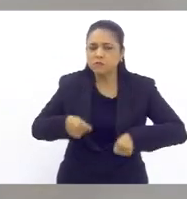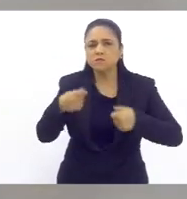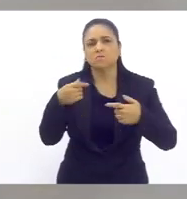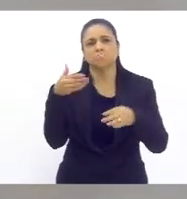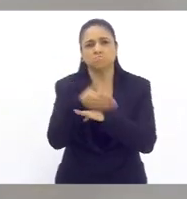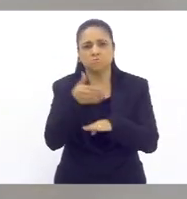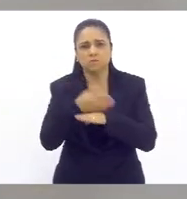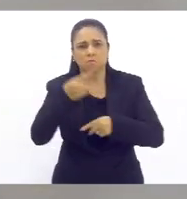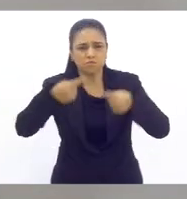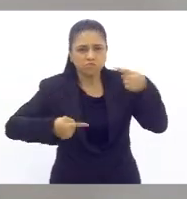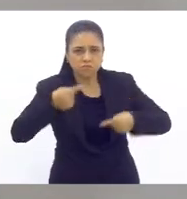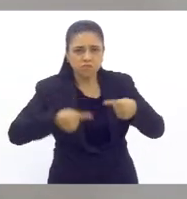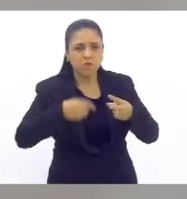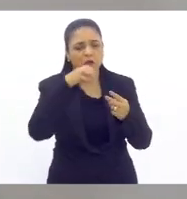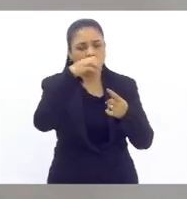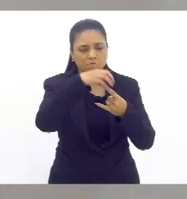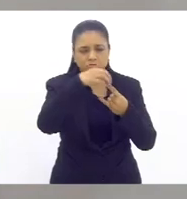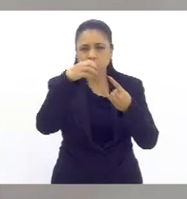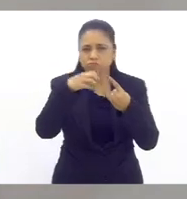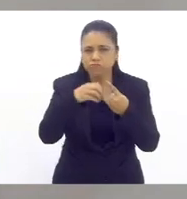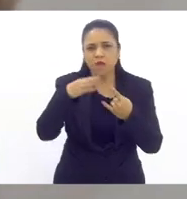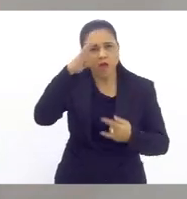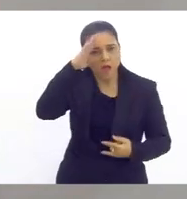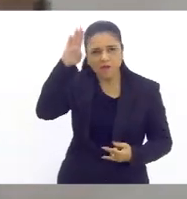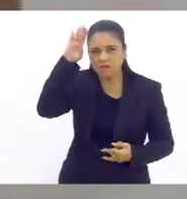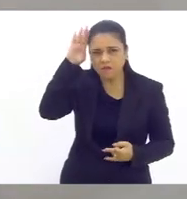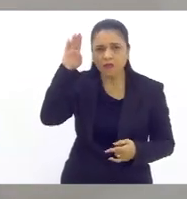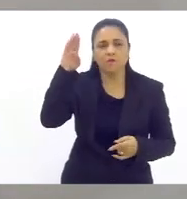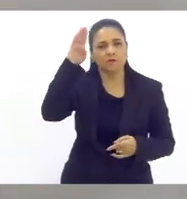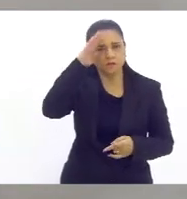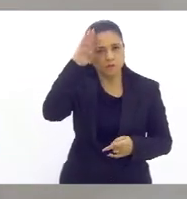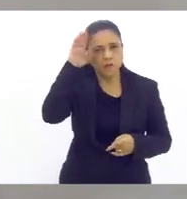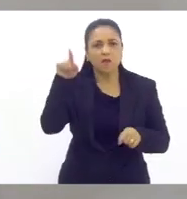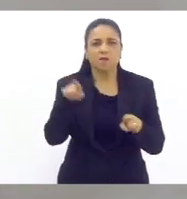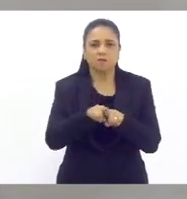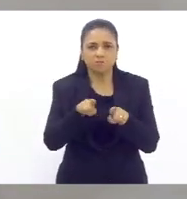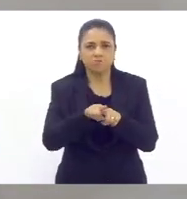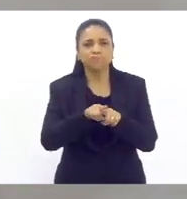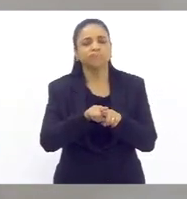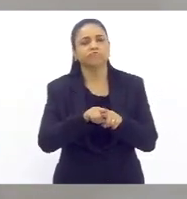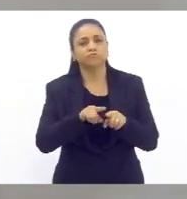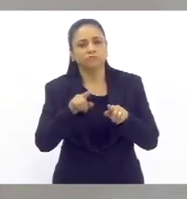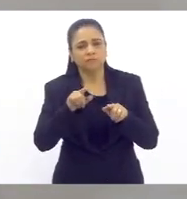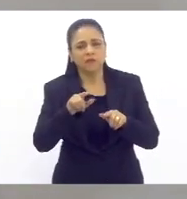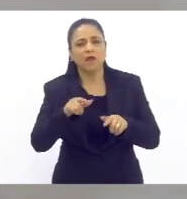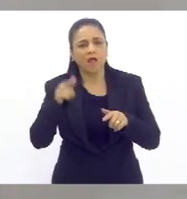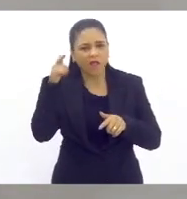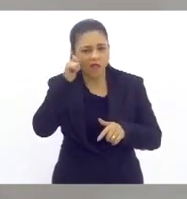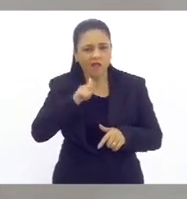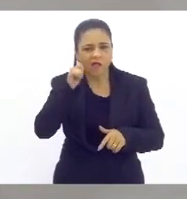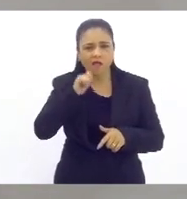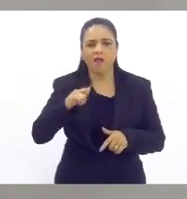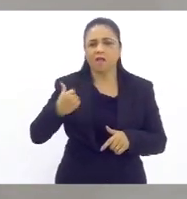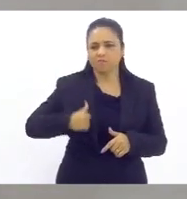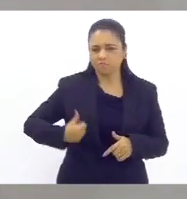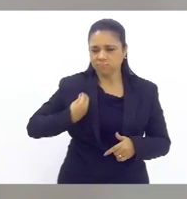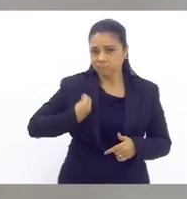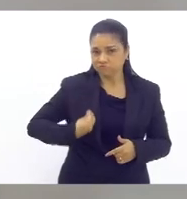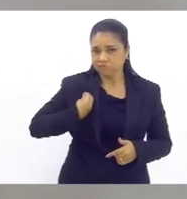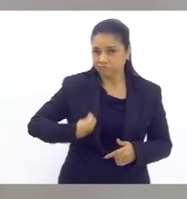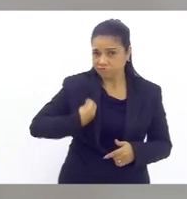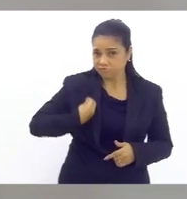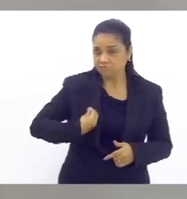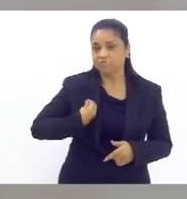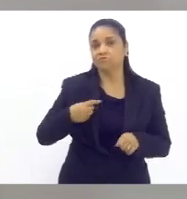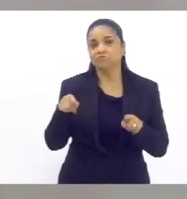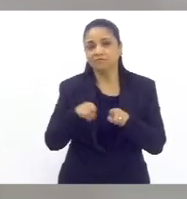Fiocruz acadêmicos aborda e elas existem né Essa Associação tão importante aí que surge também com